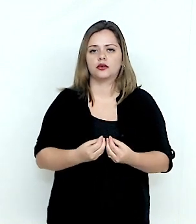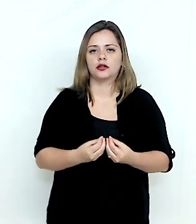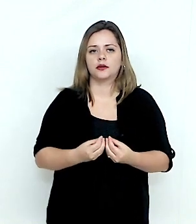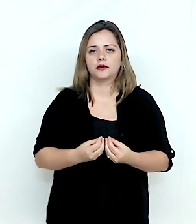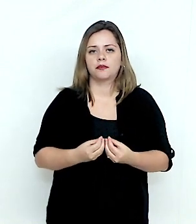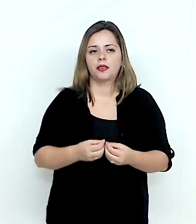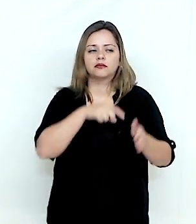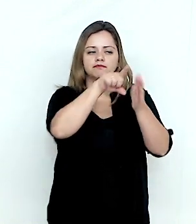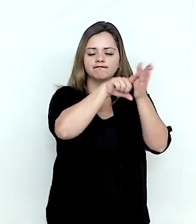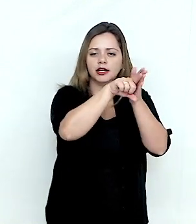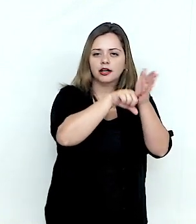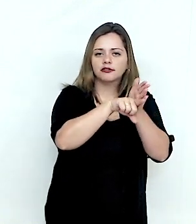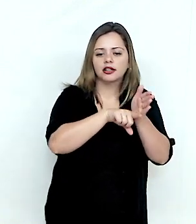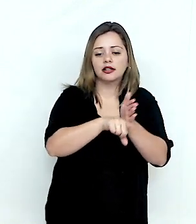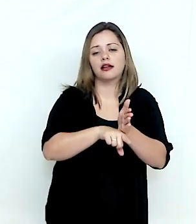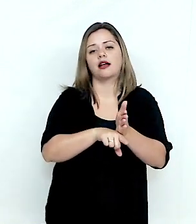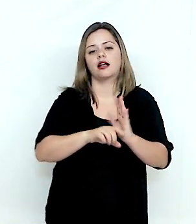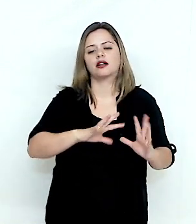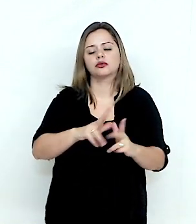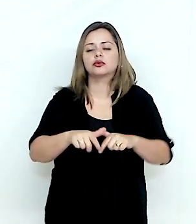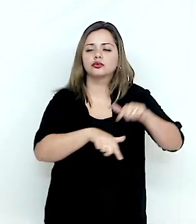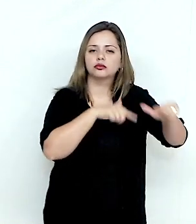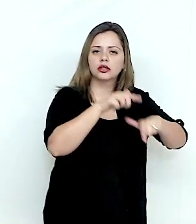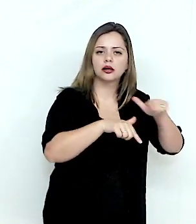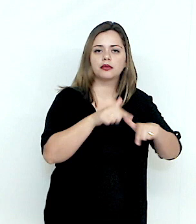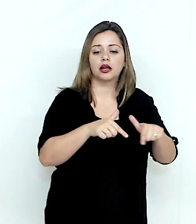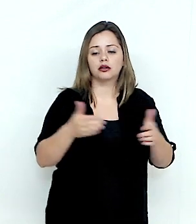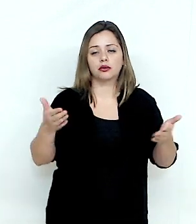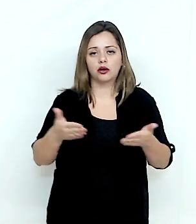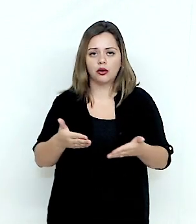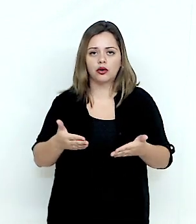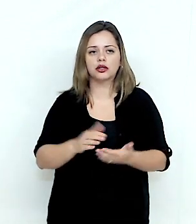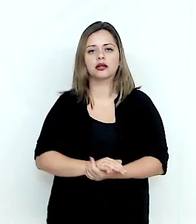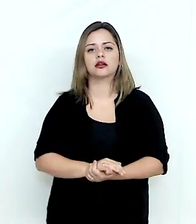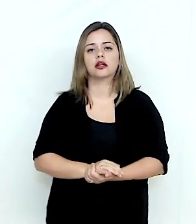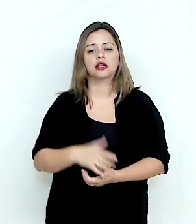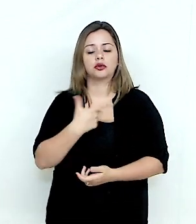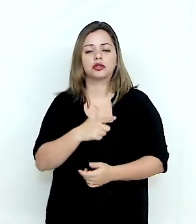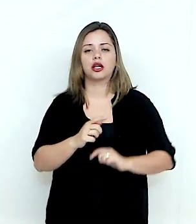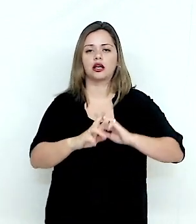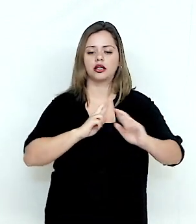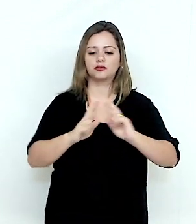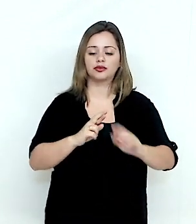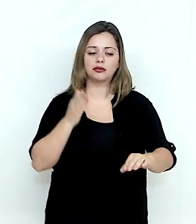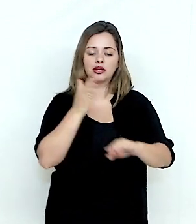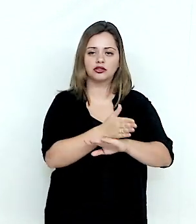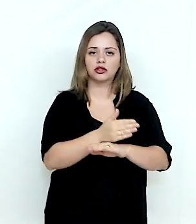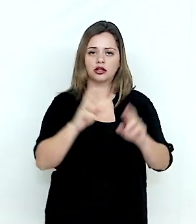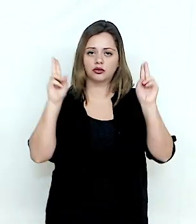como avaliar a situação atual disso. Eu não tenho a responsabilidade direta pelo tema,